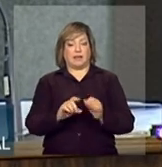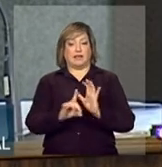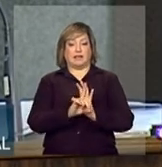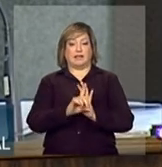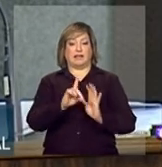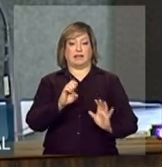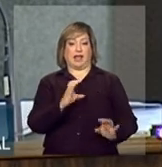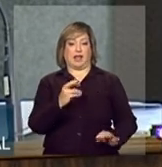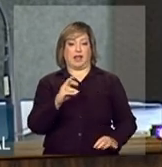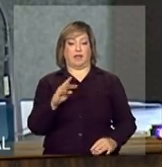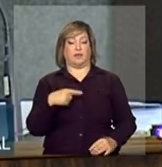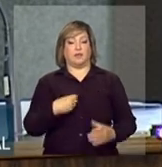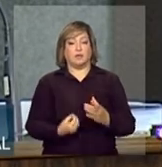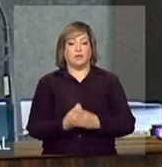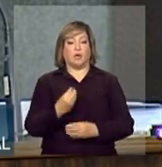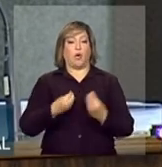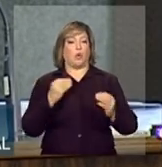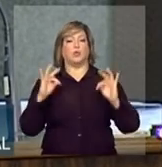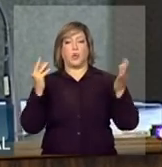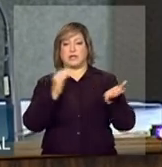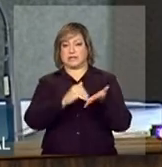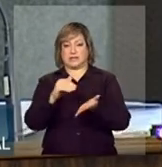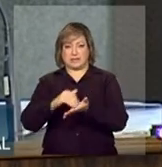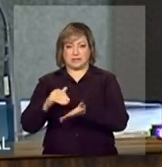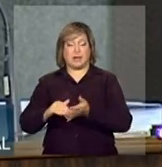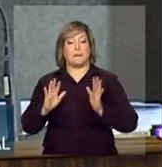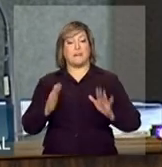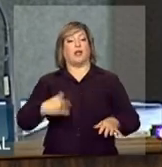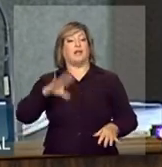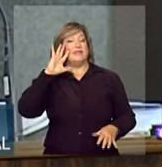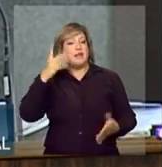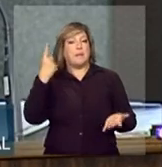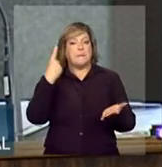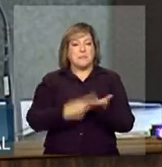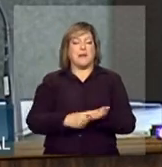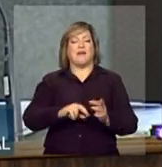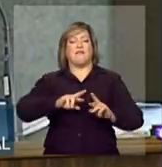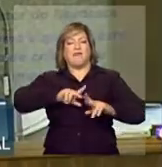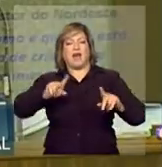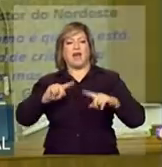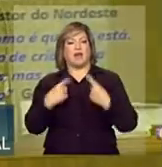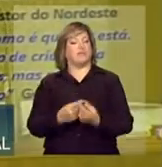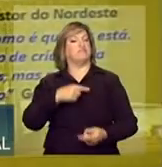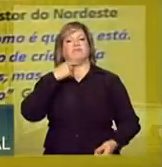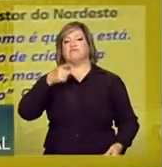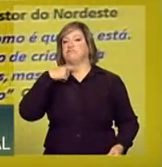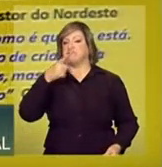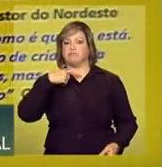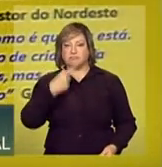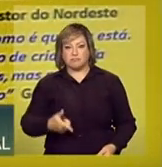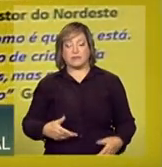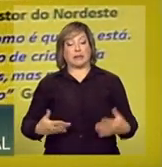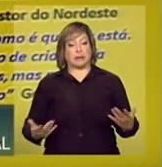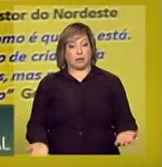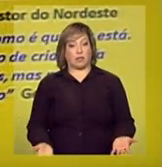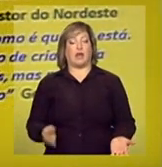a composição, com todas as secretarias, mas nós já tentamos marcar várias reuniões até agora sem sucesso. Então, há